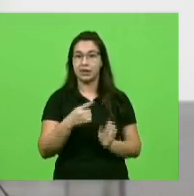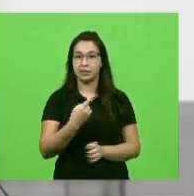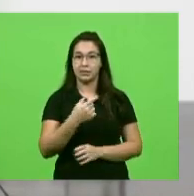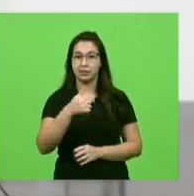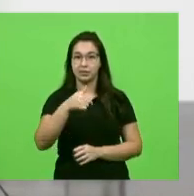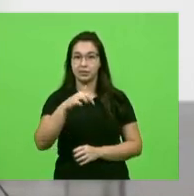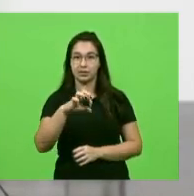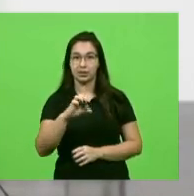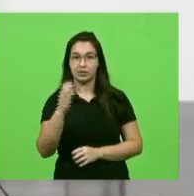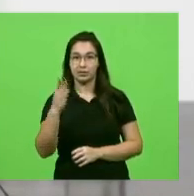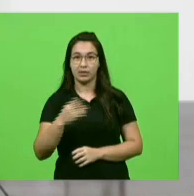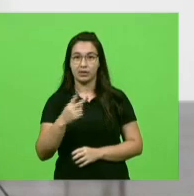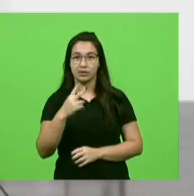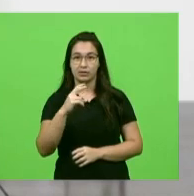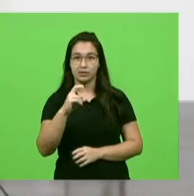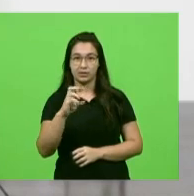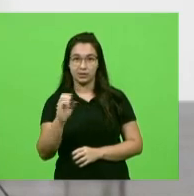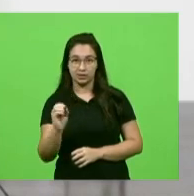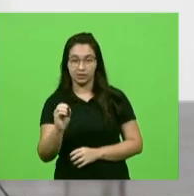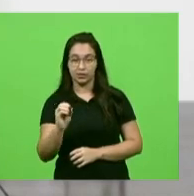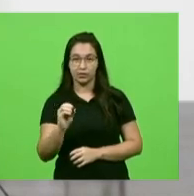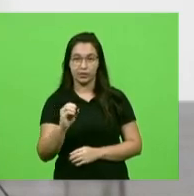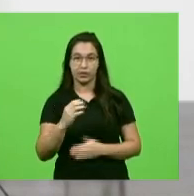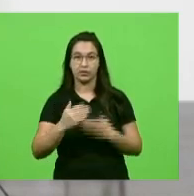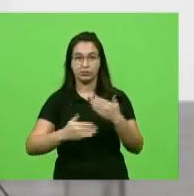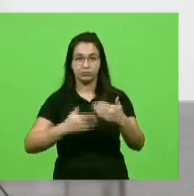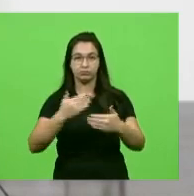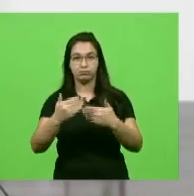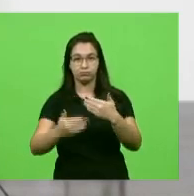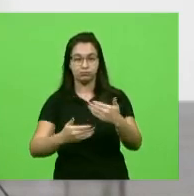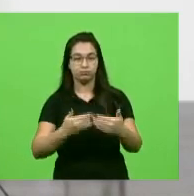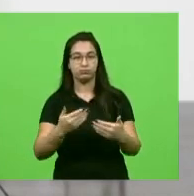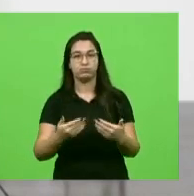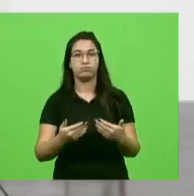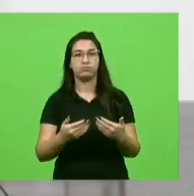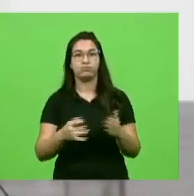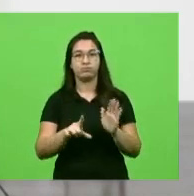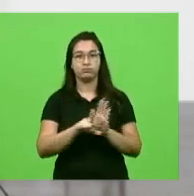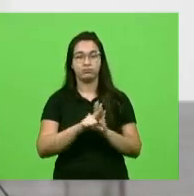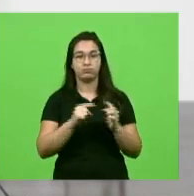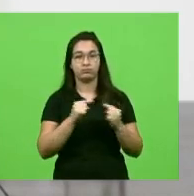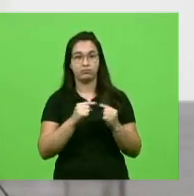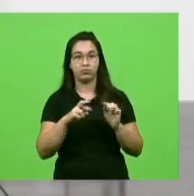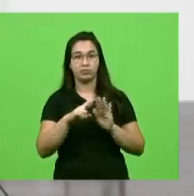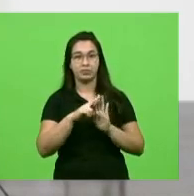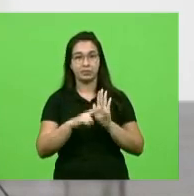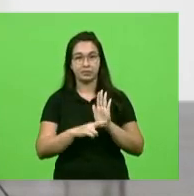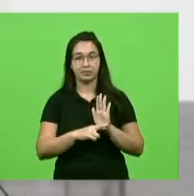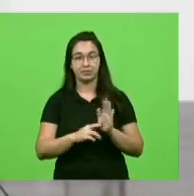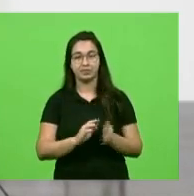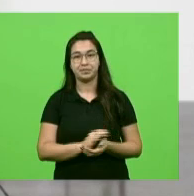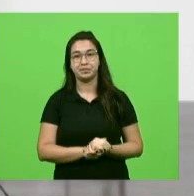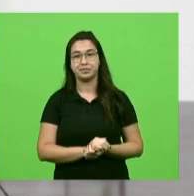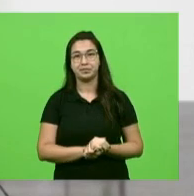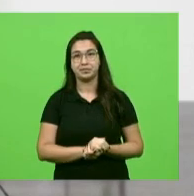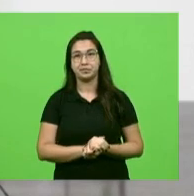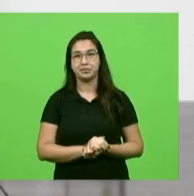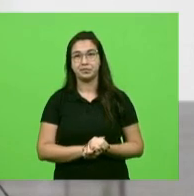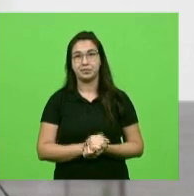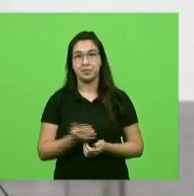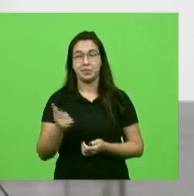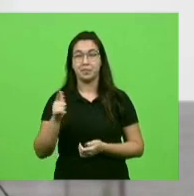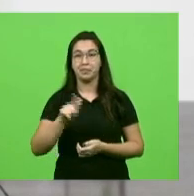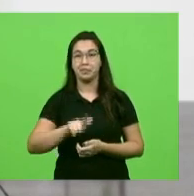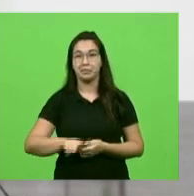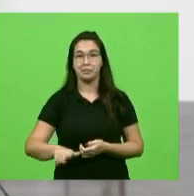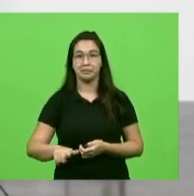1079/50, devendo seguir os trâmites constitucionais, legais e regimentais. E ainda continua